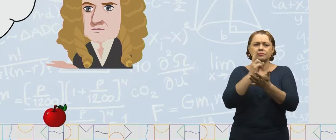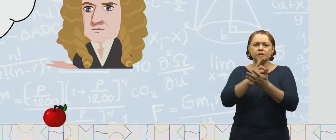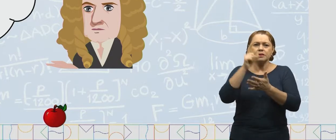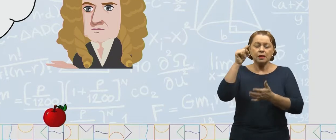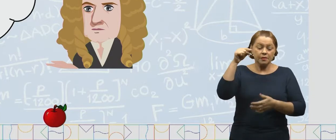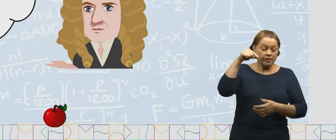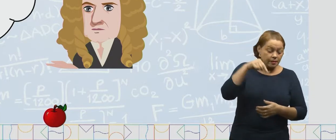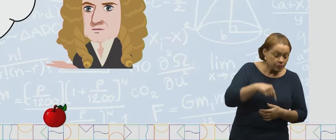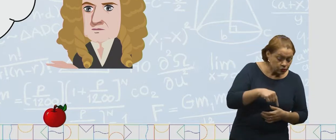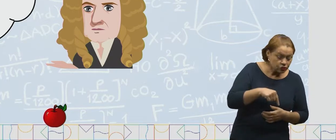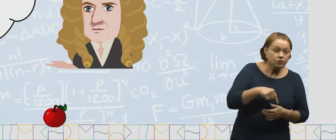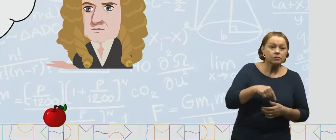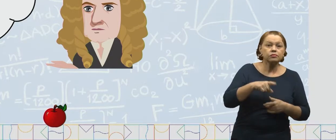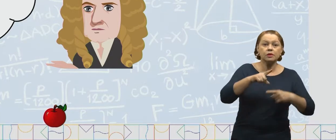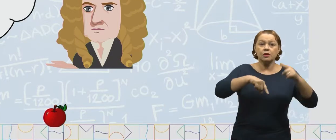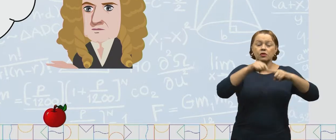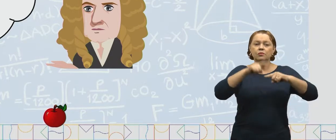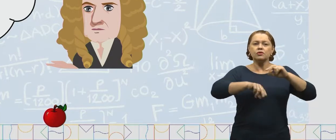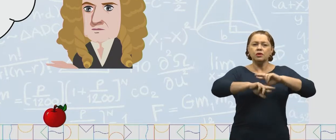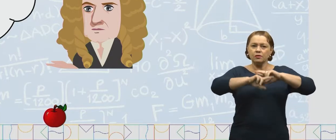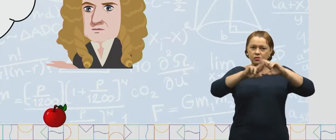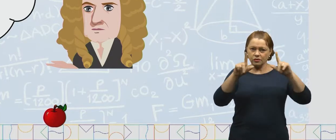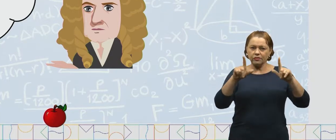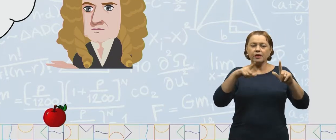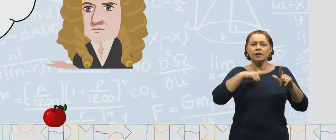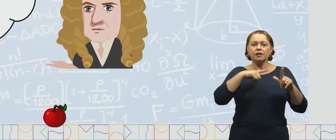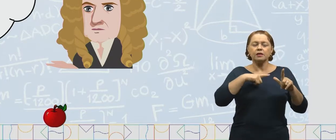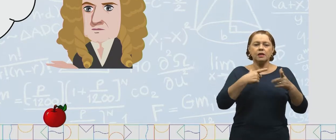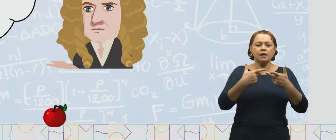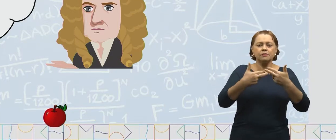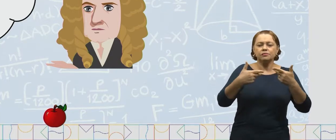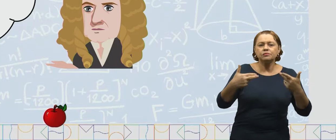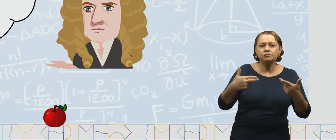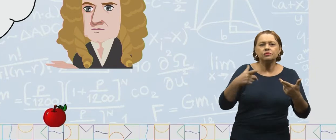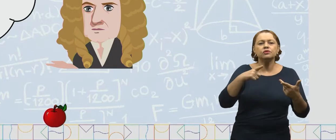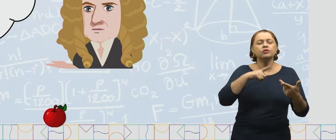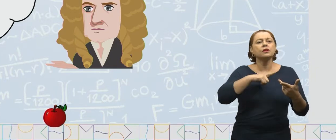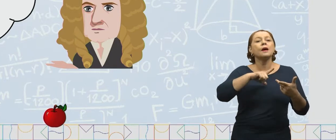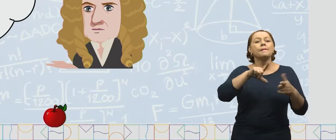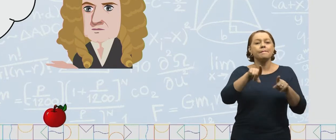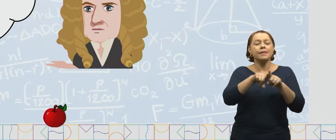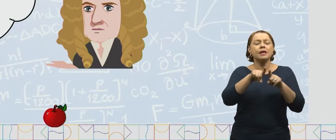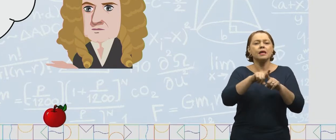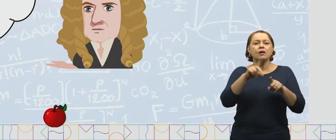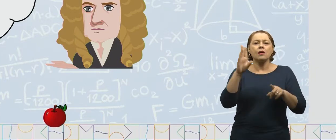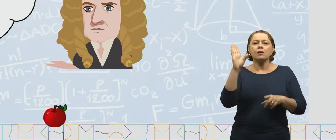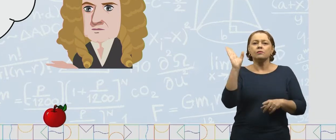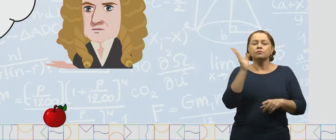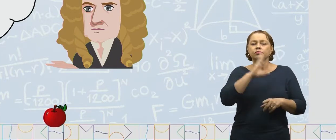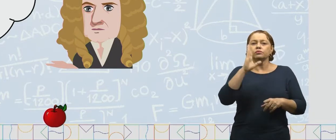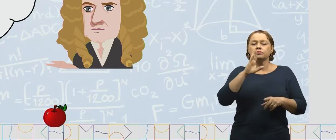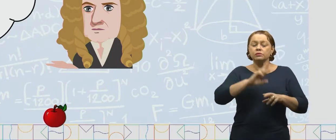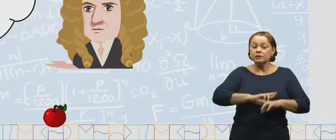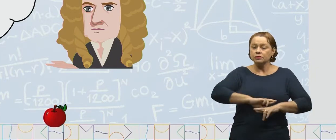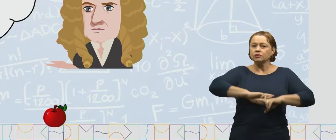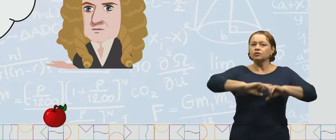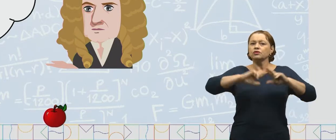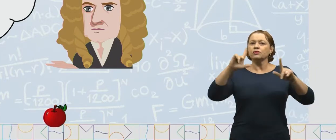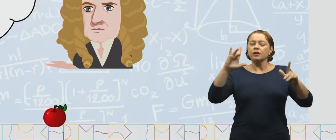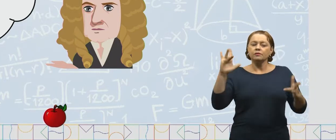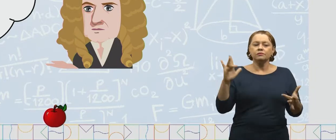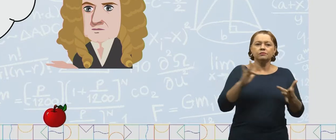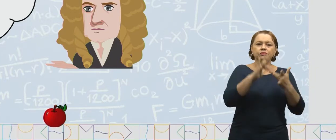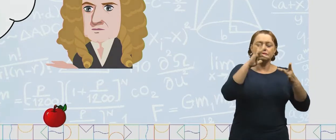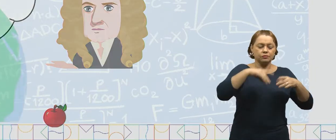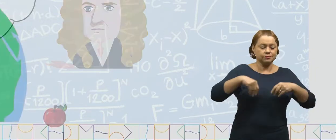os objetos diferentes com matérias diferentes procuram com velocidades diferentes o